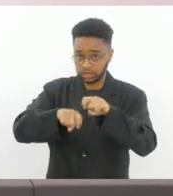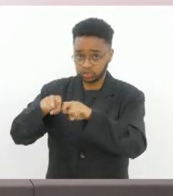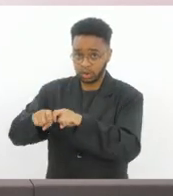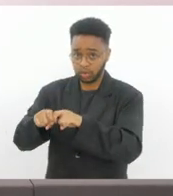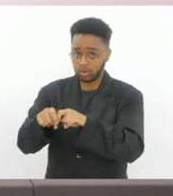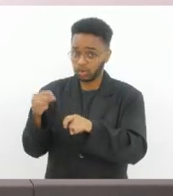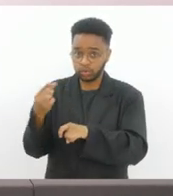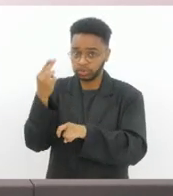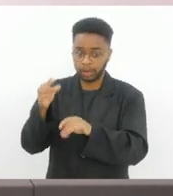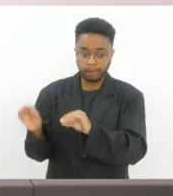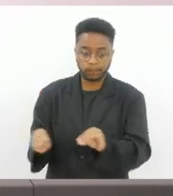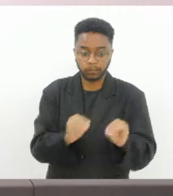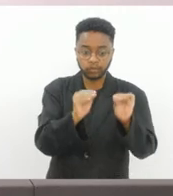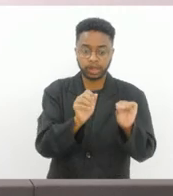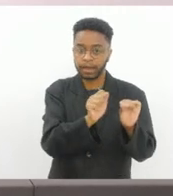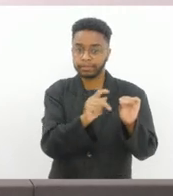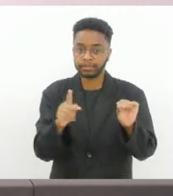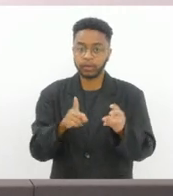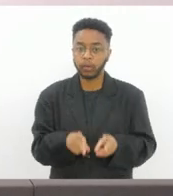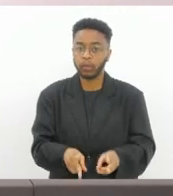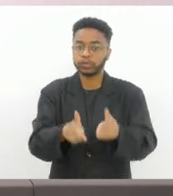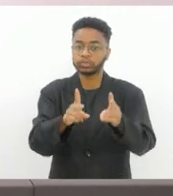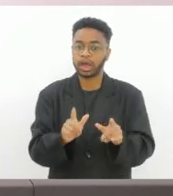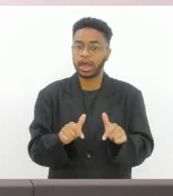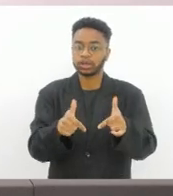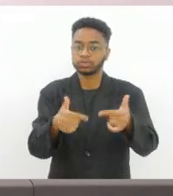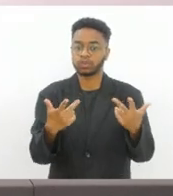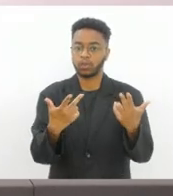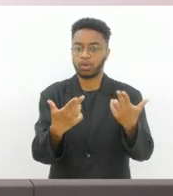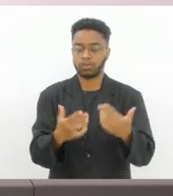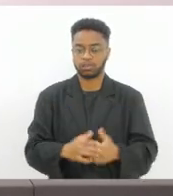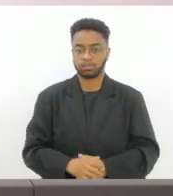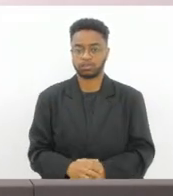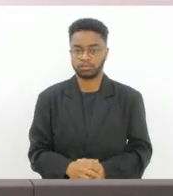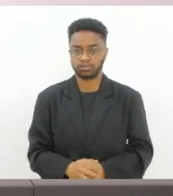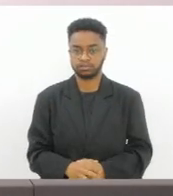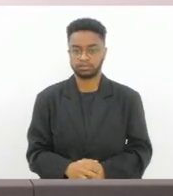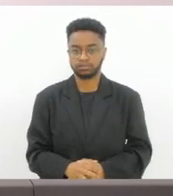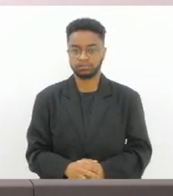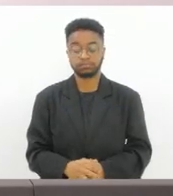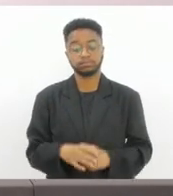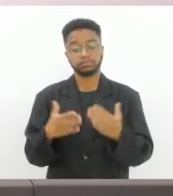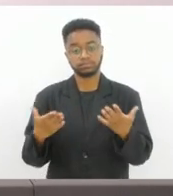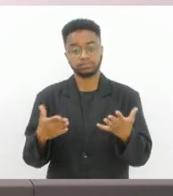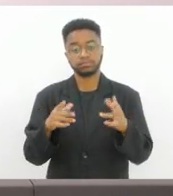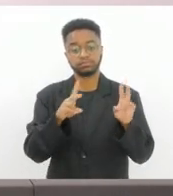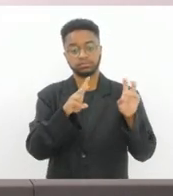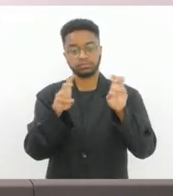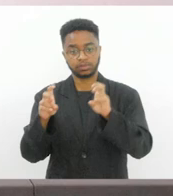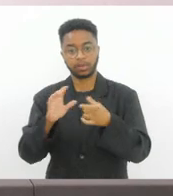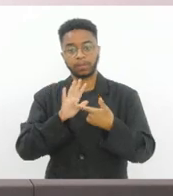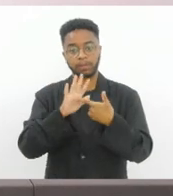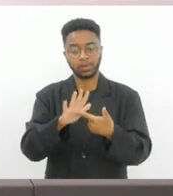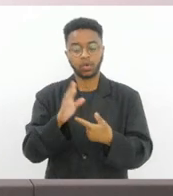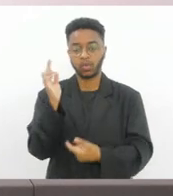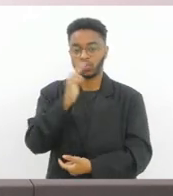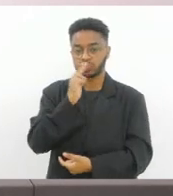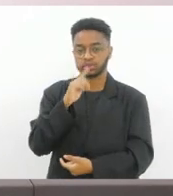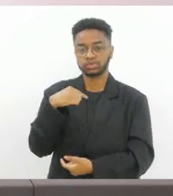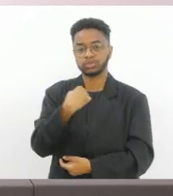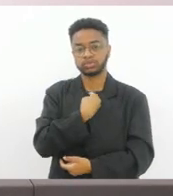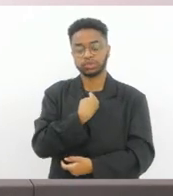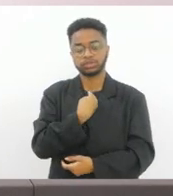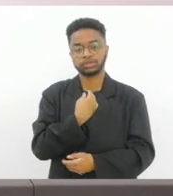outro aplicativo e continue cometendo os mesmos crimes. Esses casos apontam a urgência de pautarmos e cobrarmos